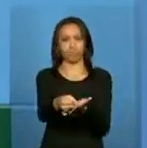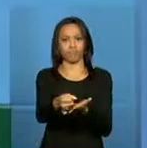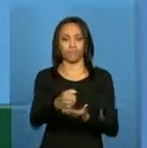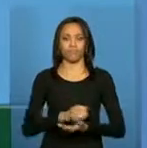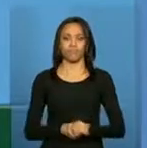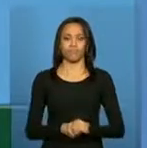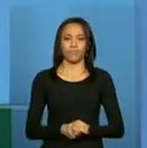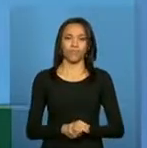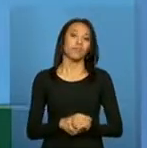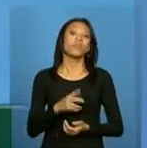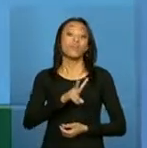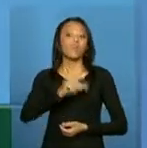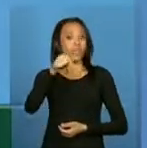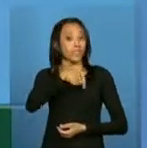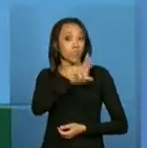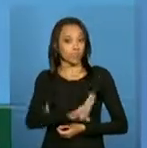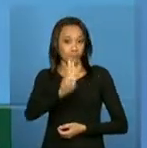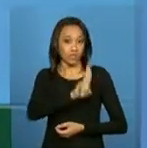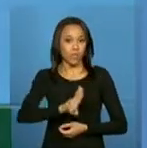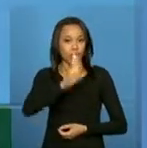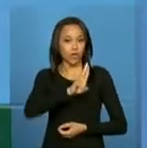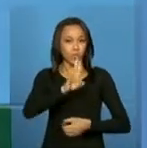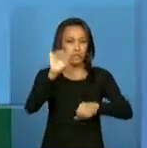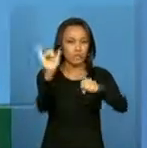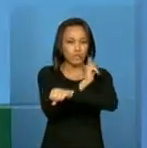E vai servir como uma ferramenta